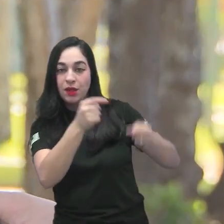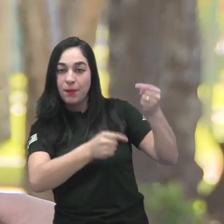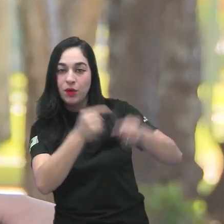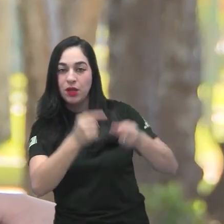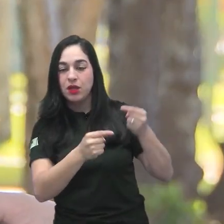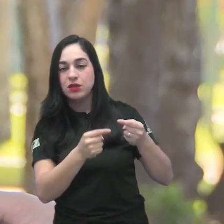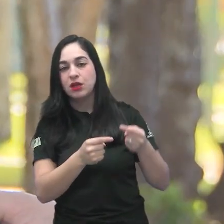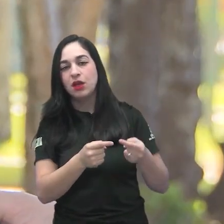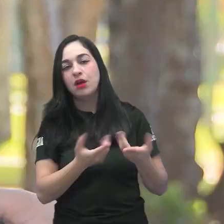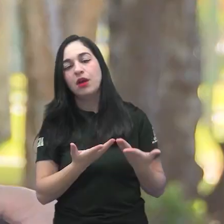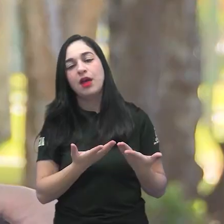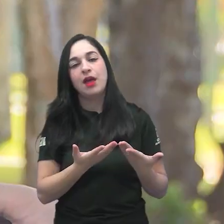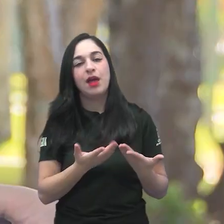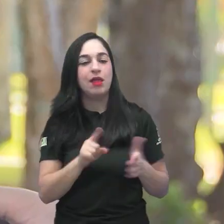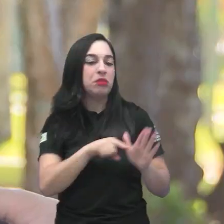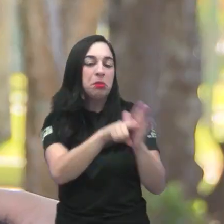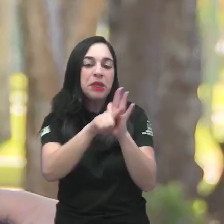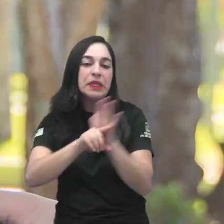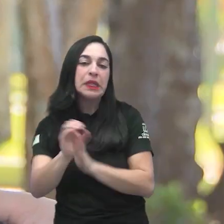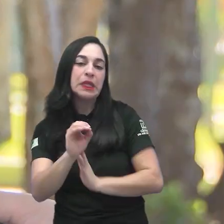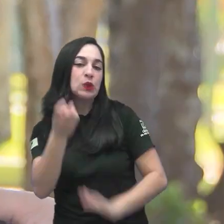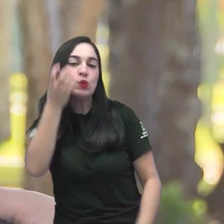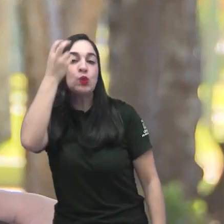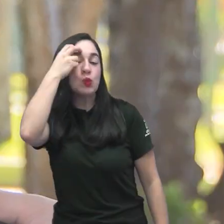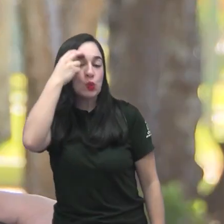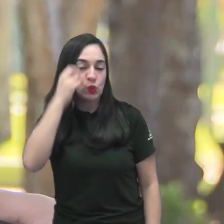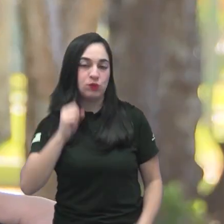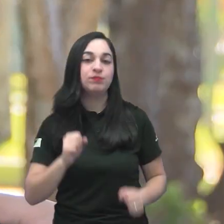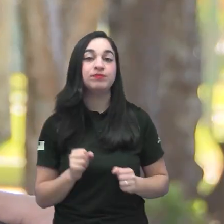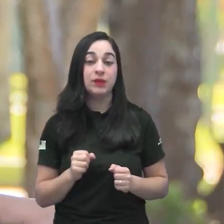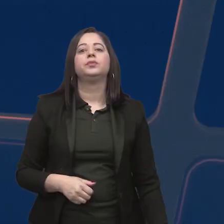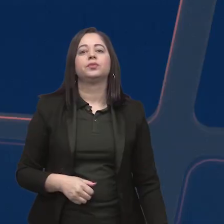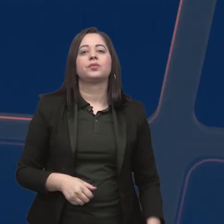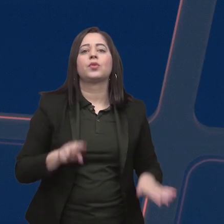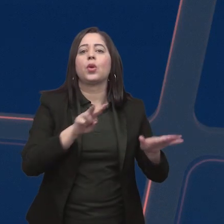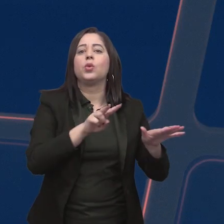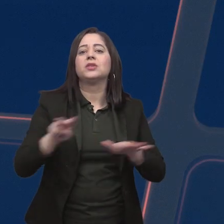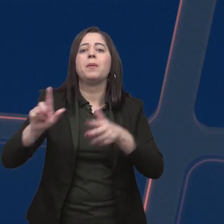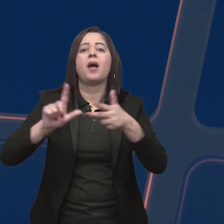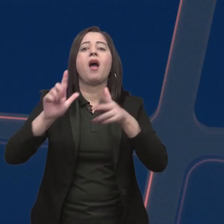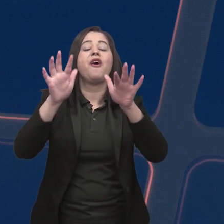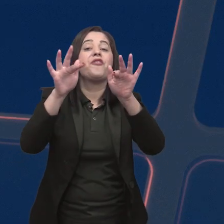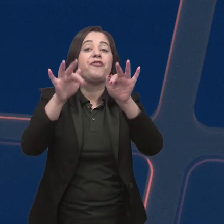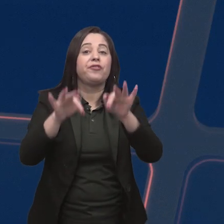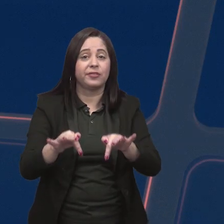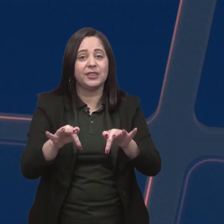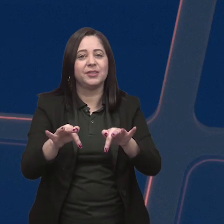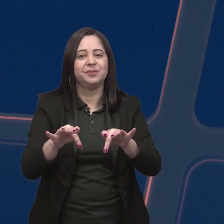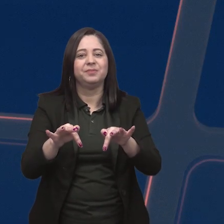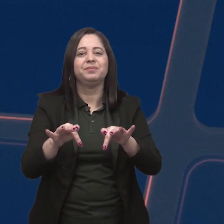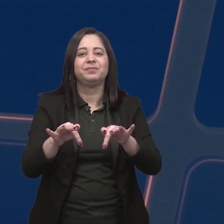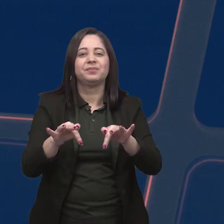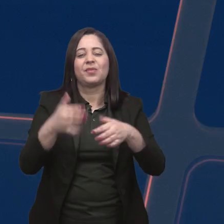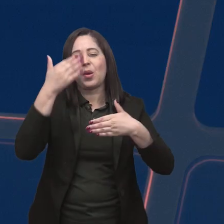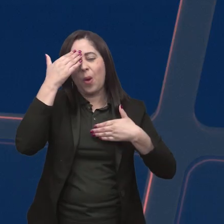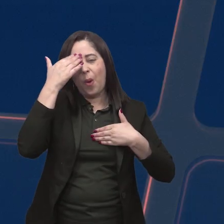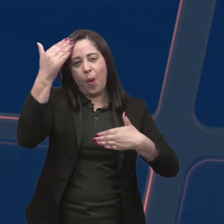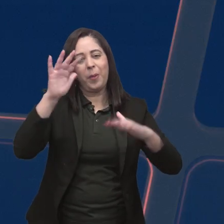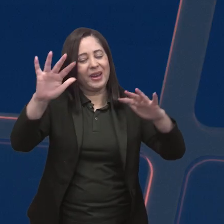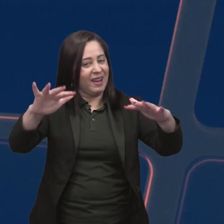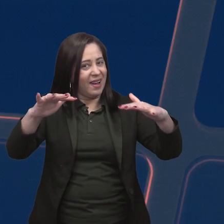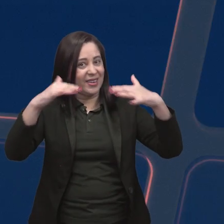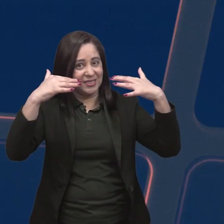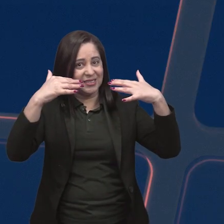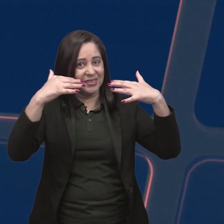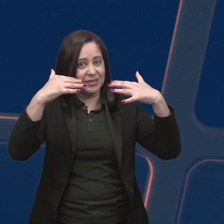eles não consumam tanta cultura, talvez porque eles não entendam muito sobre a própria cultura. O Semana Legislativa de hoje fica por aqui. Eu agradeço